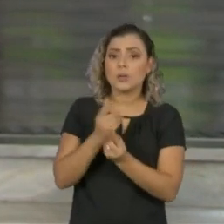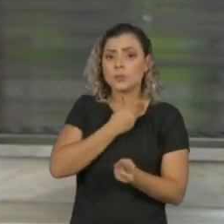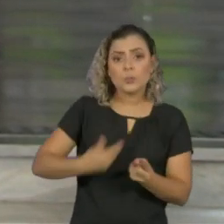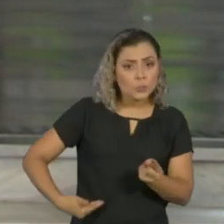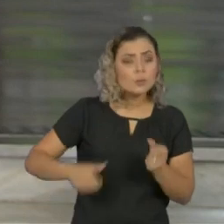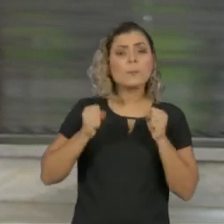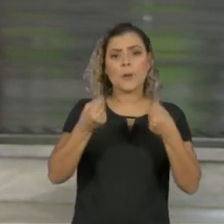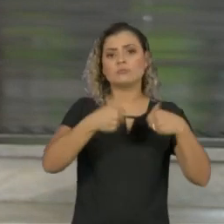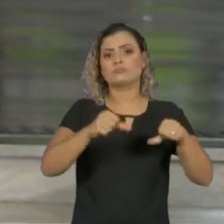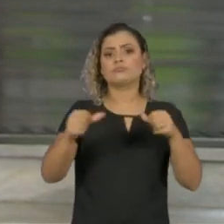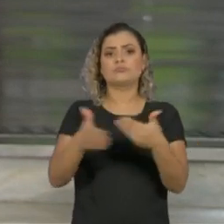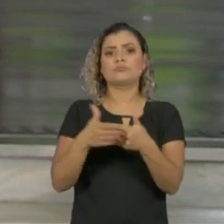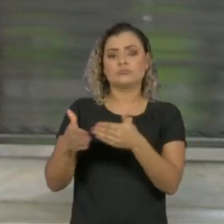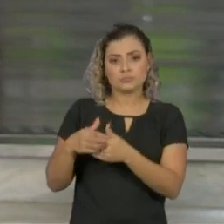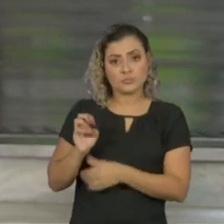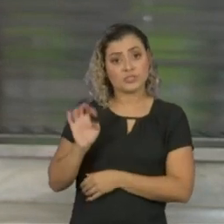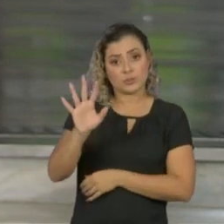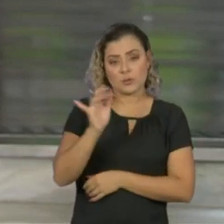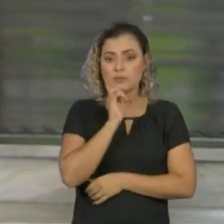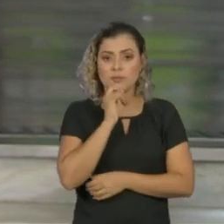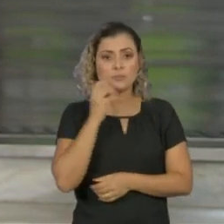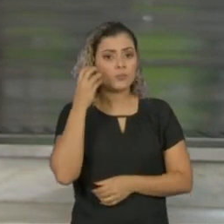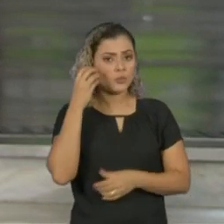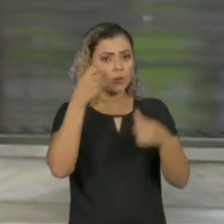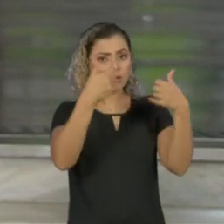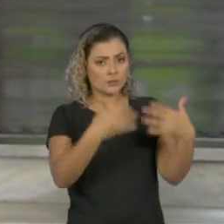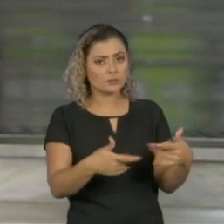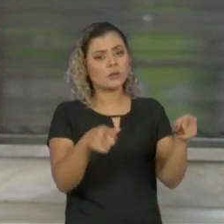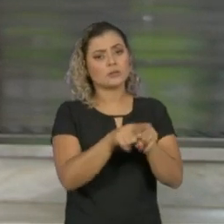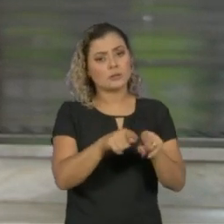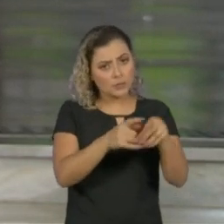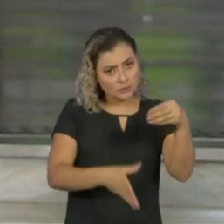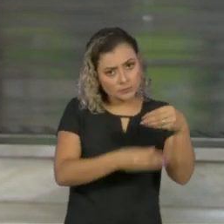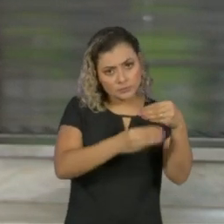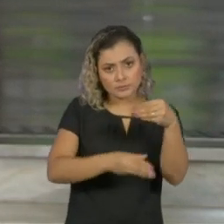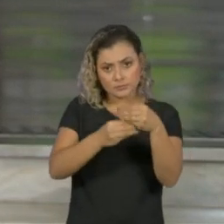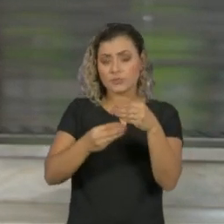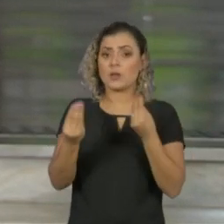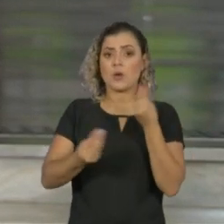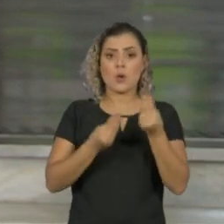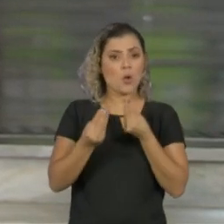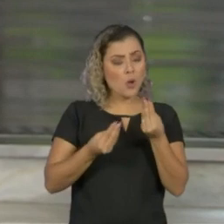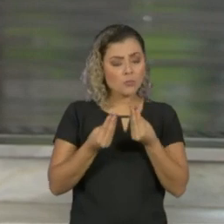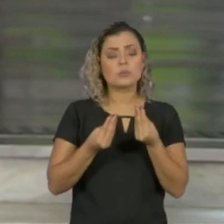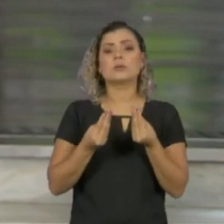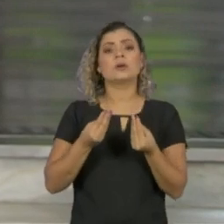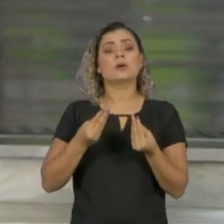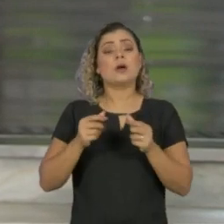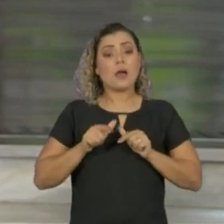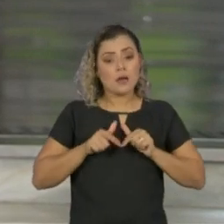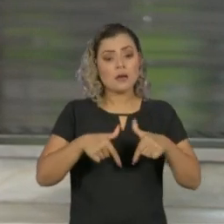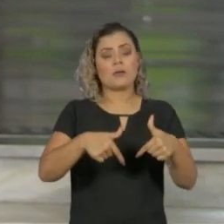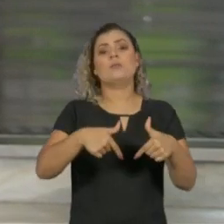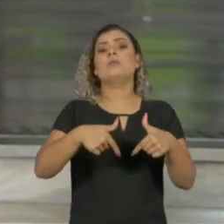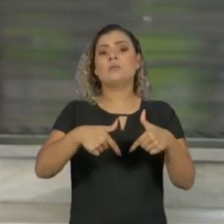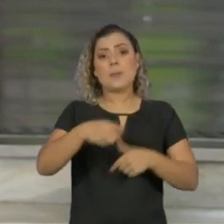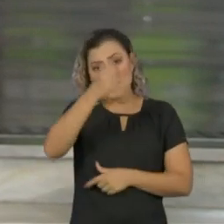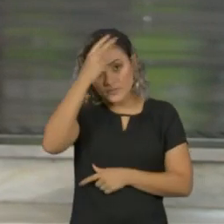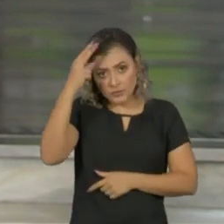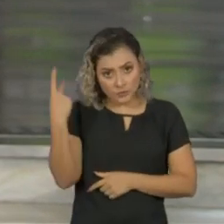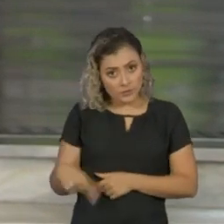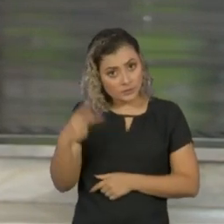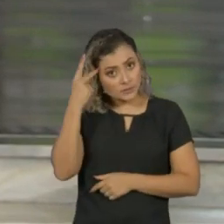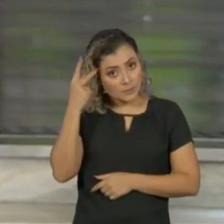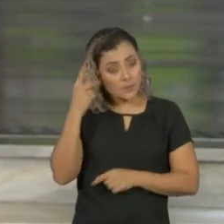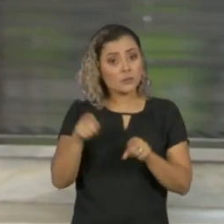ordem estadual? Bruno Covas também fará uma intervenção e falará sobre as atividades no âmbito da Prefeitura de São